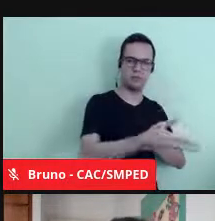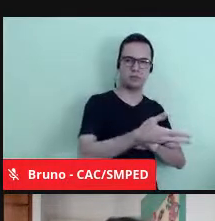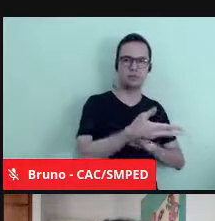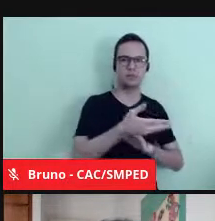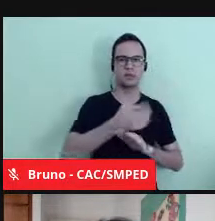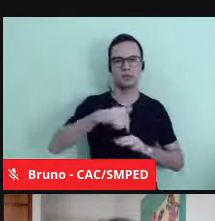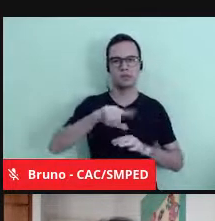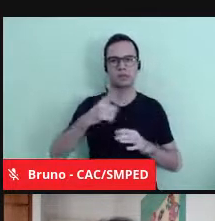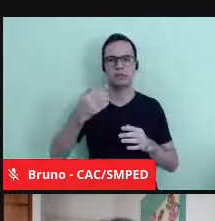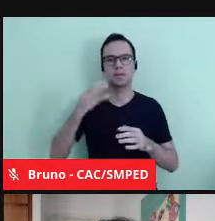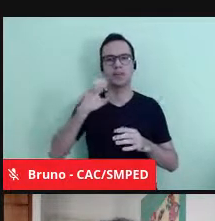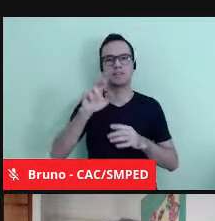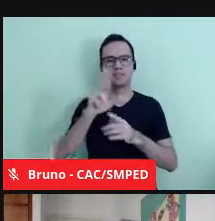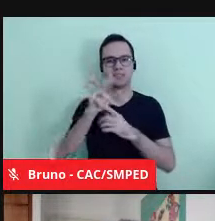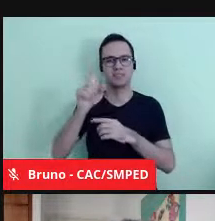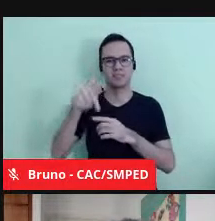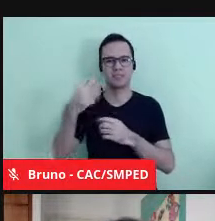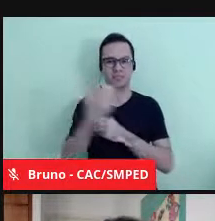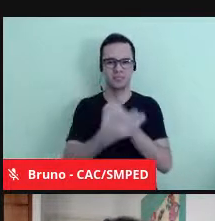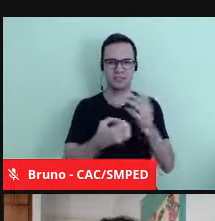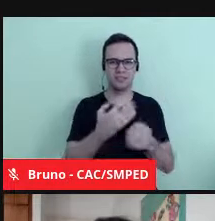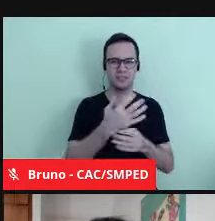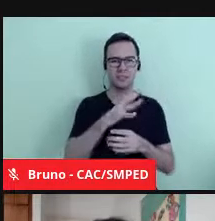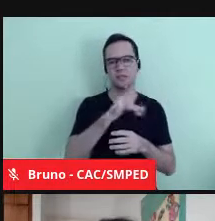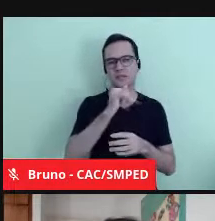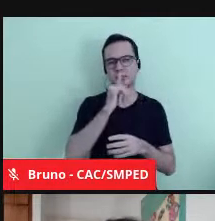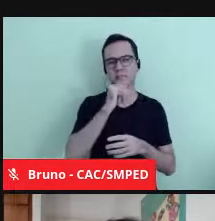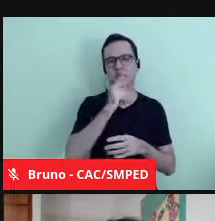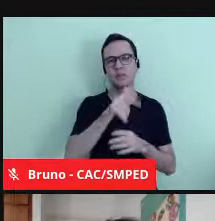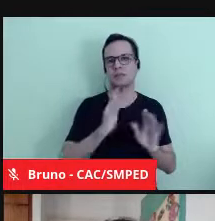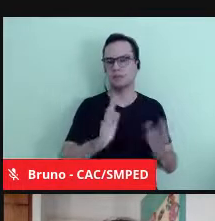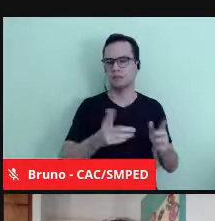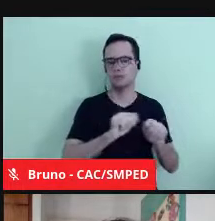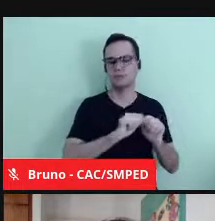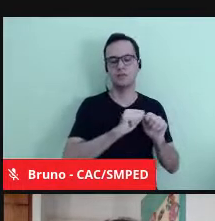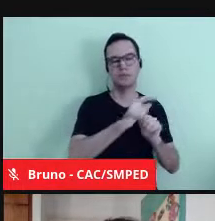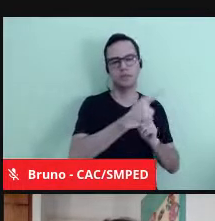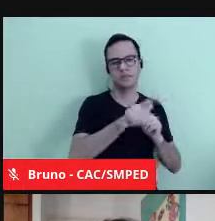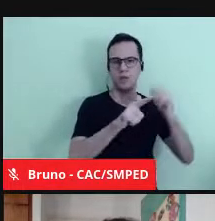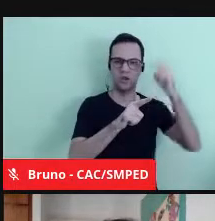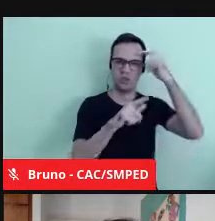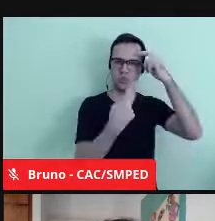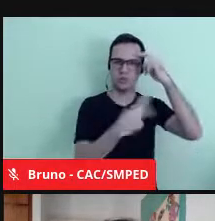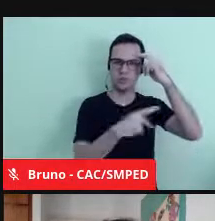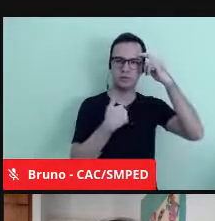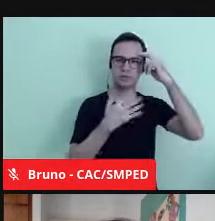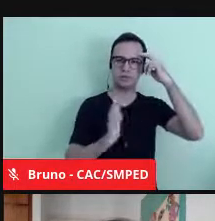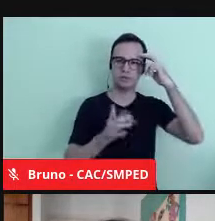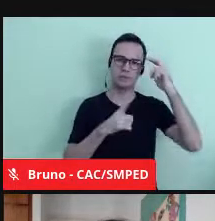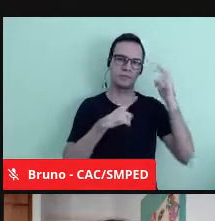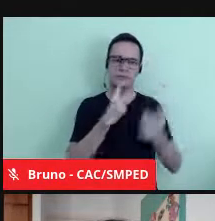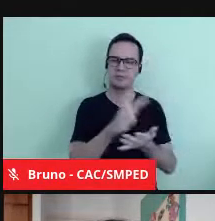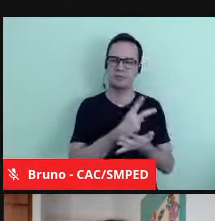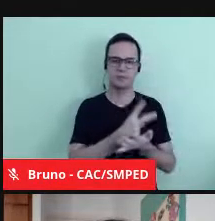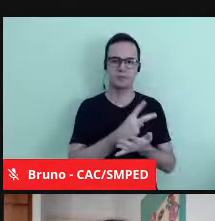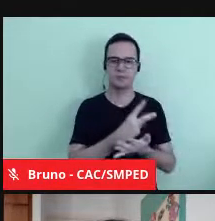só, a gente está levando a cultura para aquele lugar, não, tipo, eles já são produtores de cultura, né, estão produzindo cultura o tempo